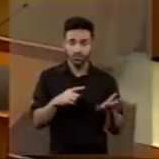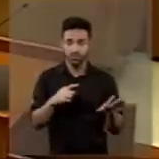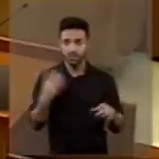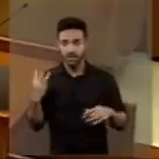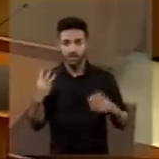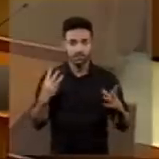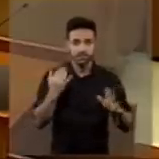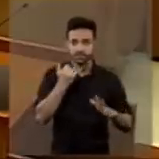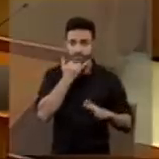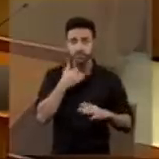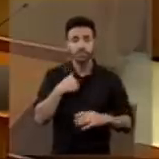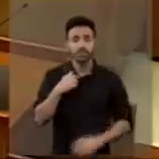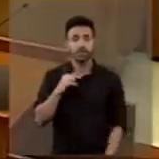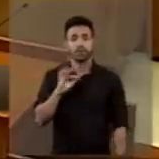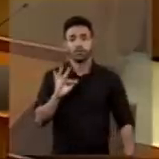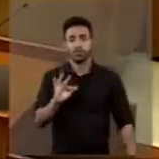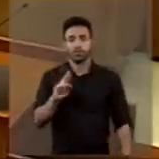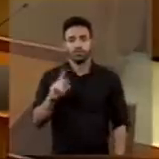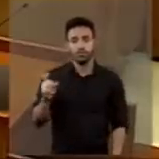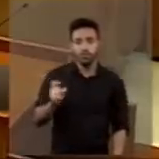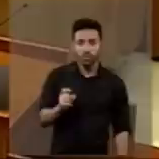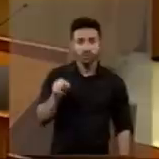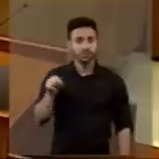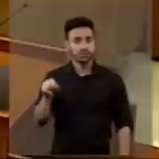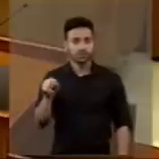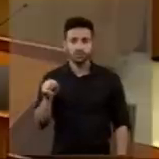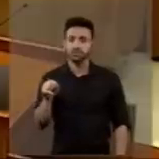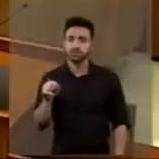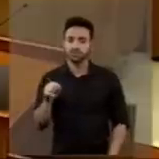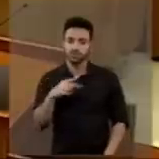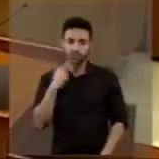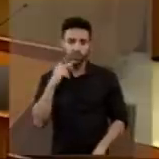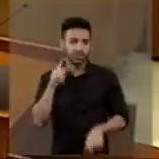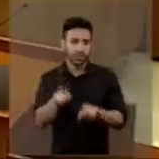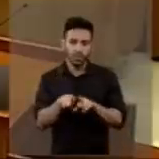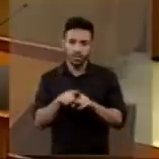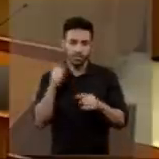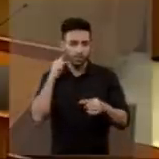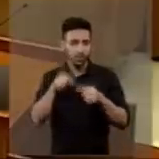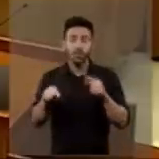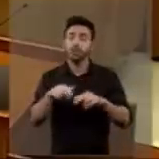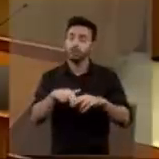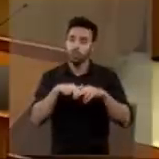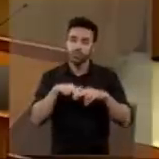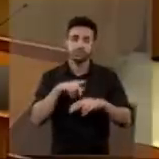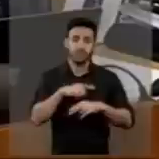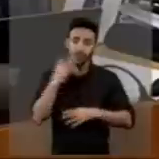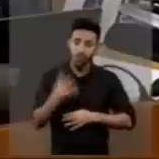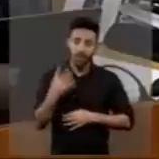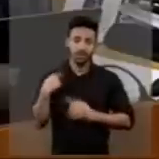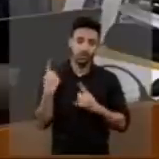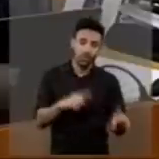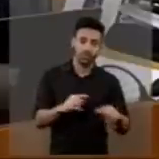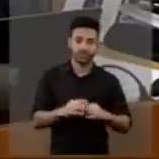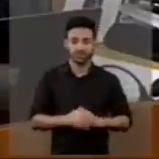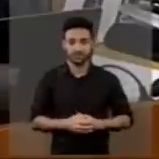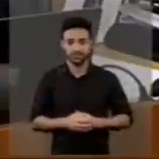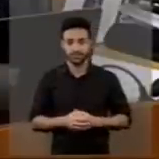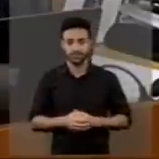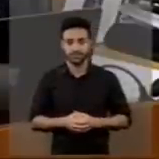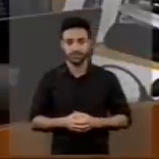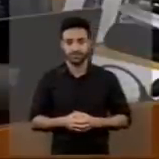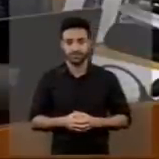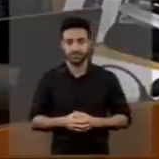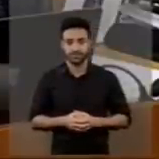Três. Então, e o ministro Fux, que é totalmente improcedente a ação. Então, há 4 votos contra as condicionantes. E aí, senhor presidente, eu queria